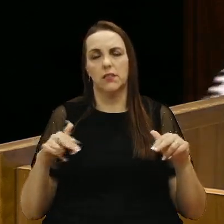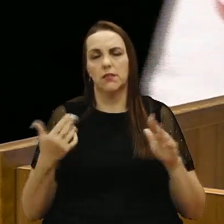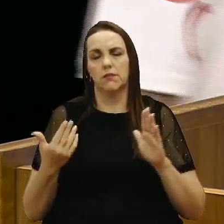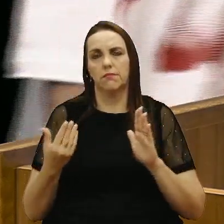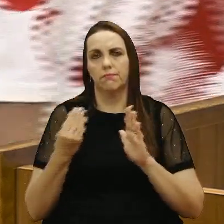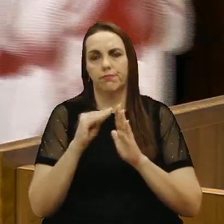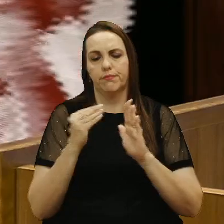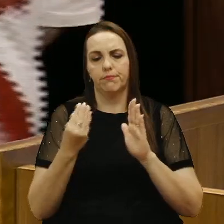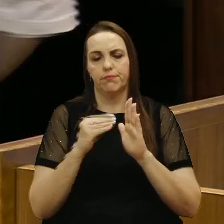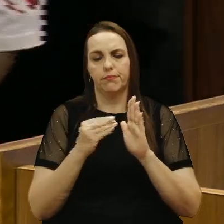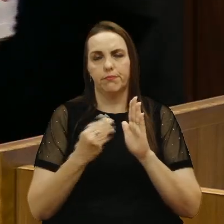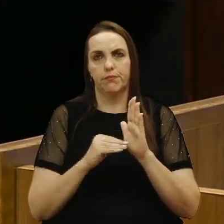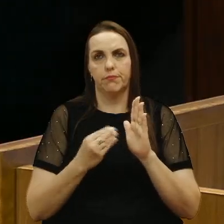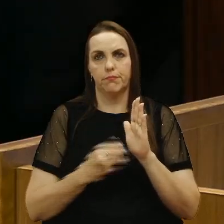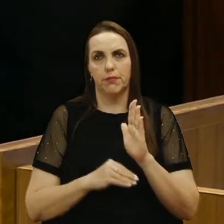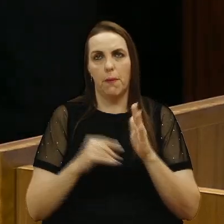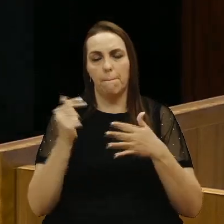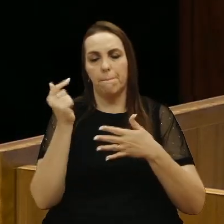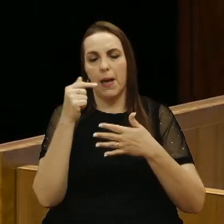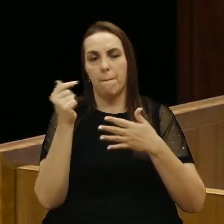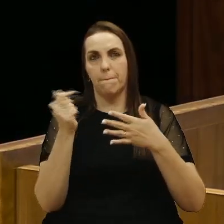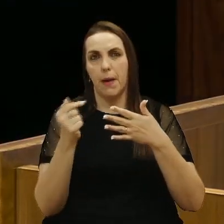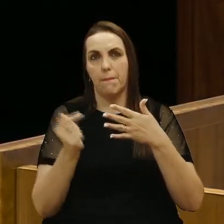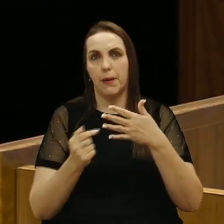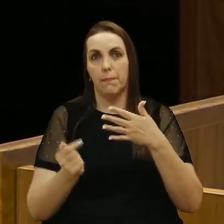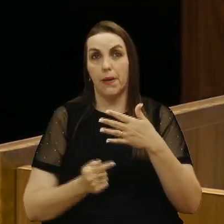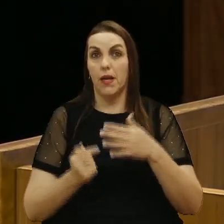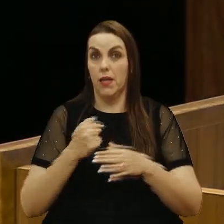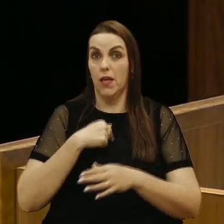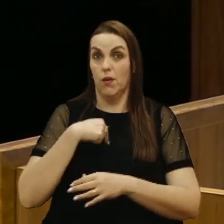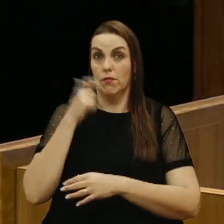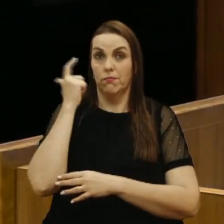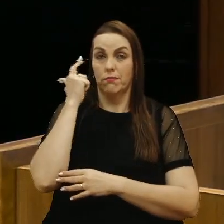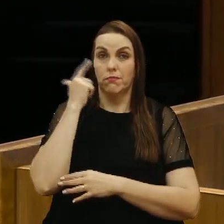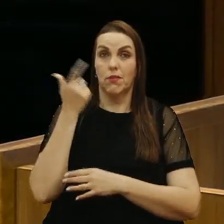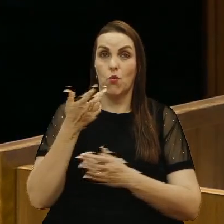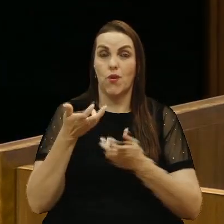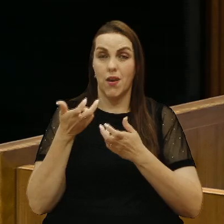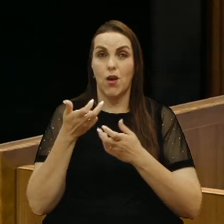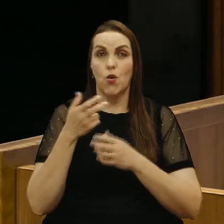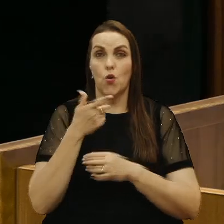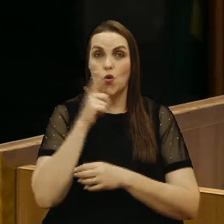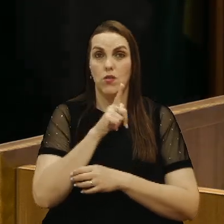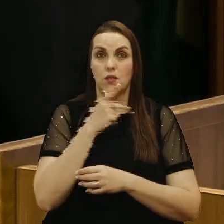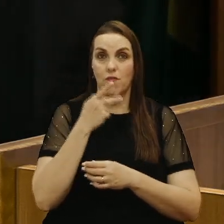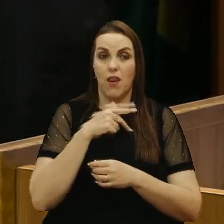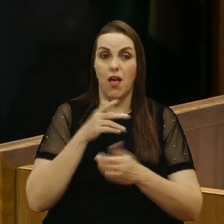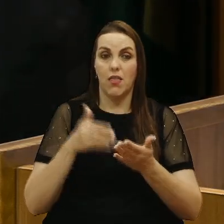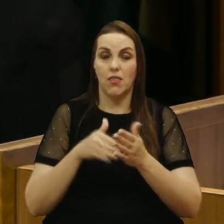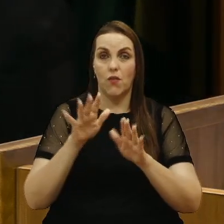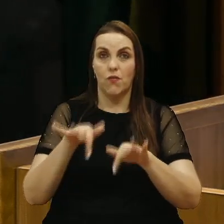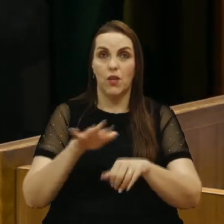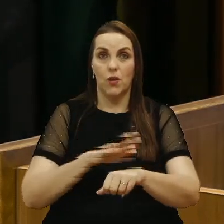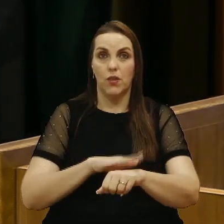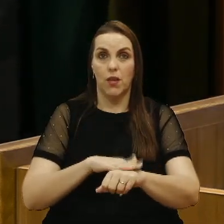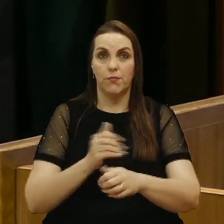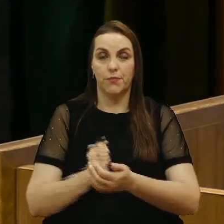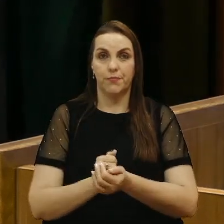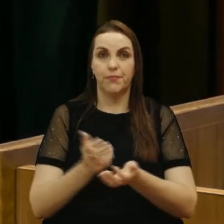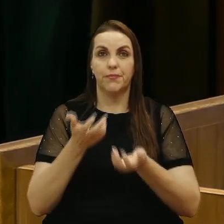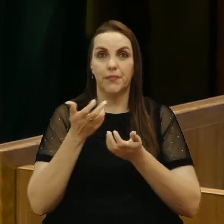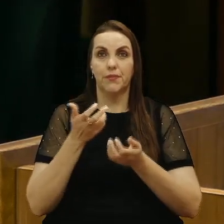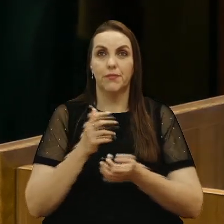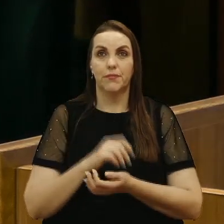colocações aqui, né, tópicos, que eu espero conseguir falar todos eles até o final do tempo. Mas eu queria